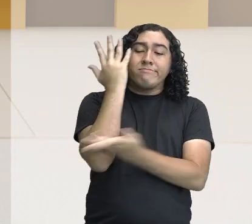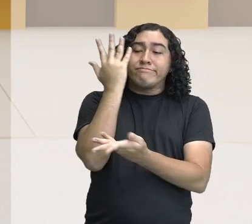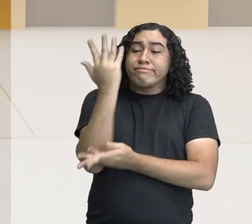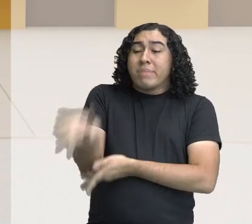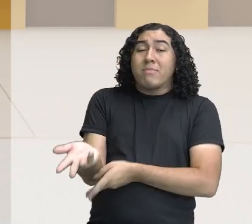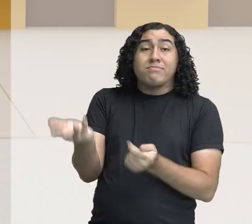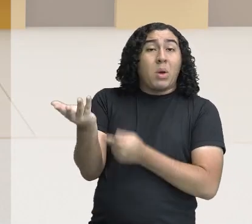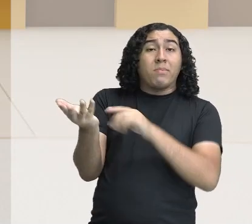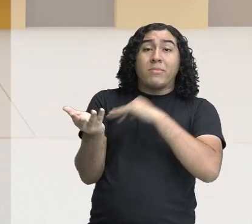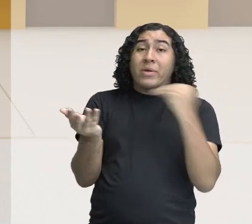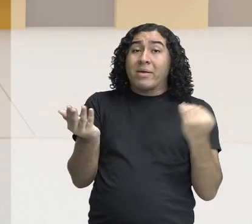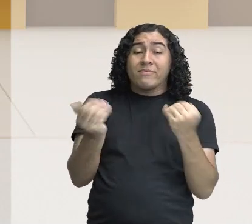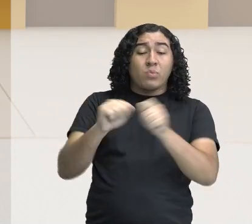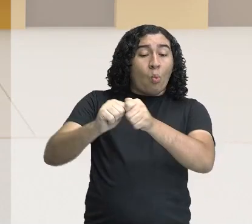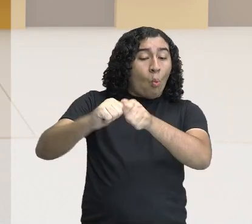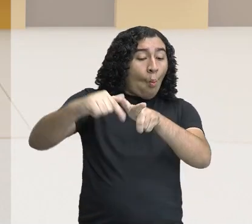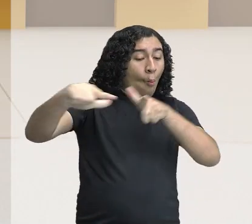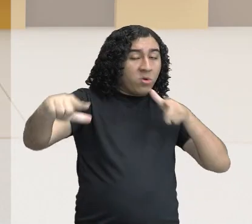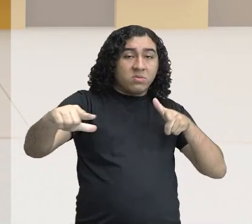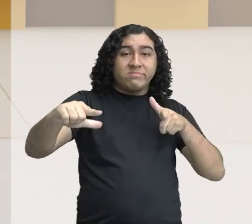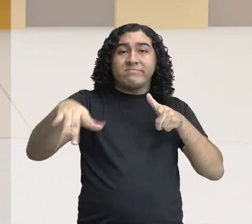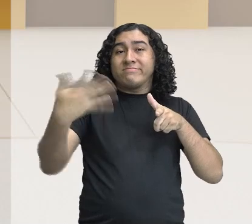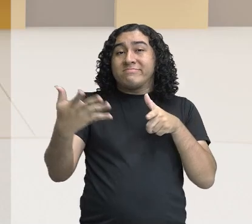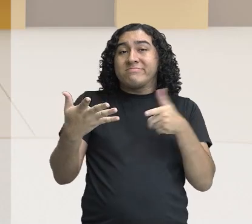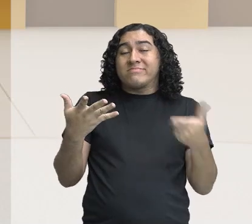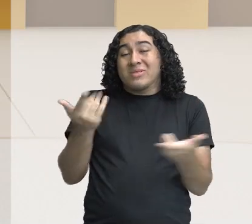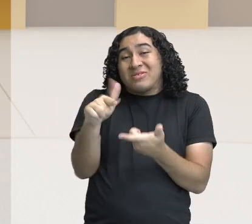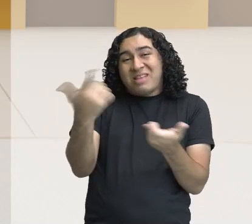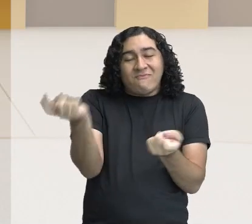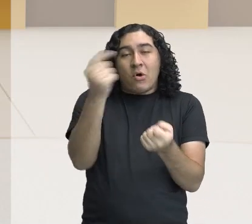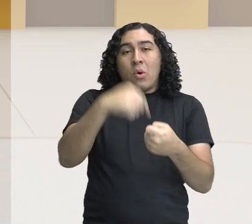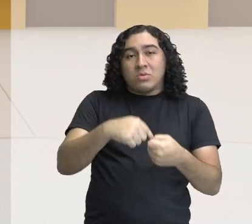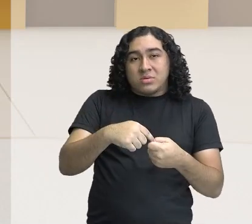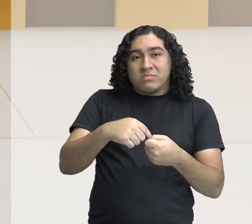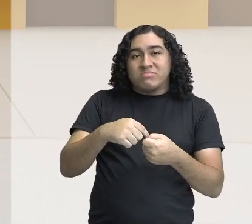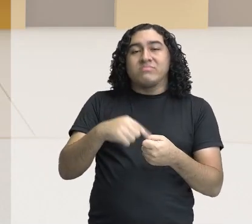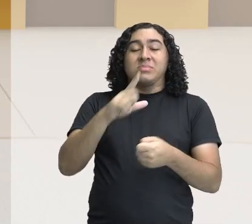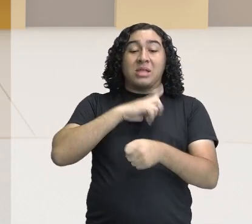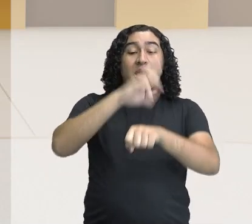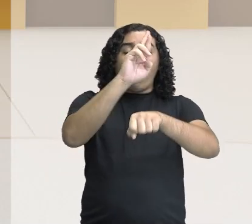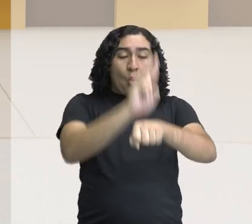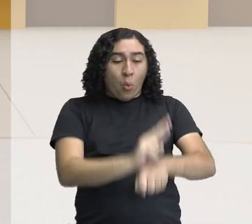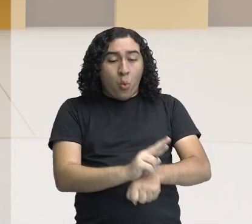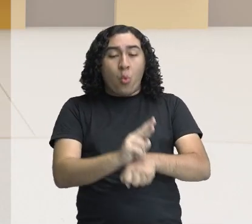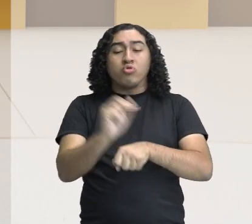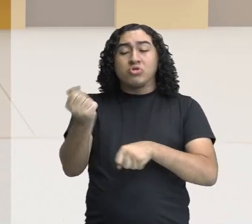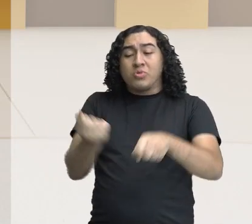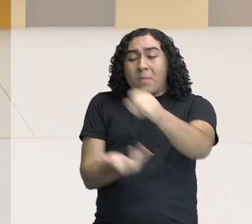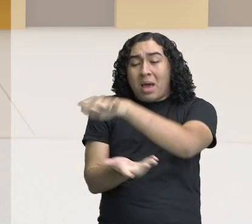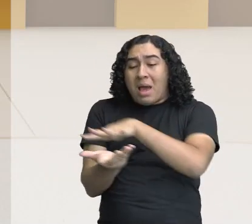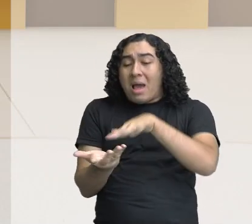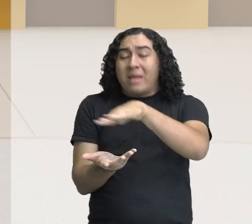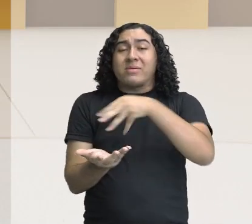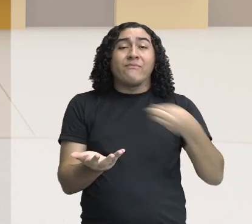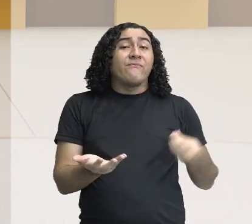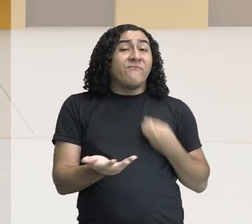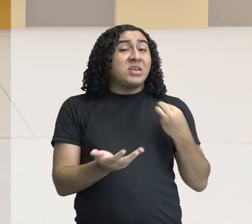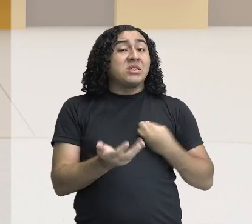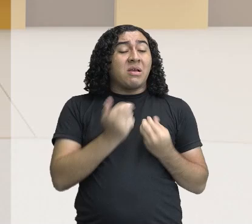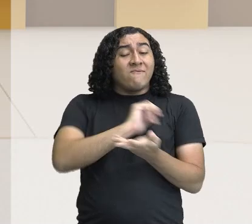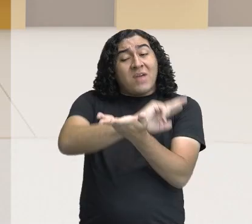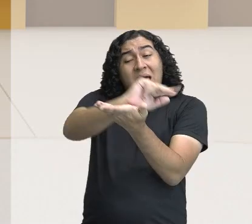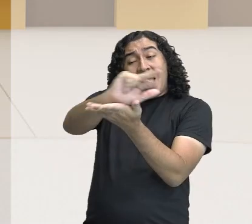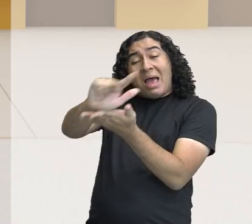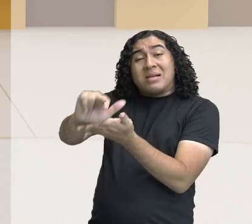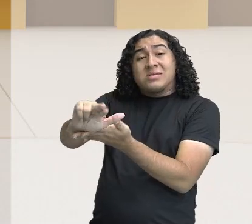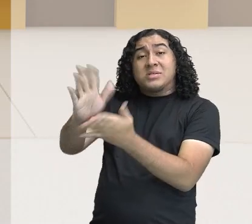daquela região já foi desmatada, né? Boa parte daqueles recursos, daquele bioma, da biodiversidade que ele habitava, ela